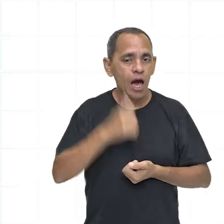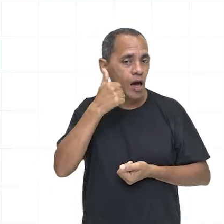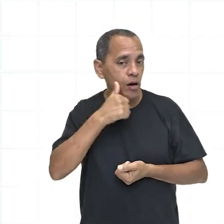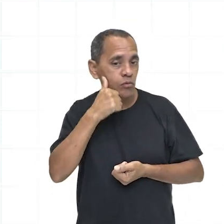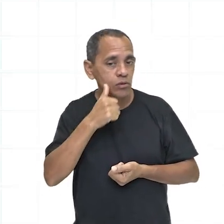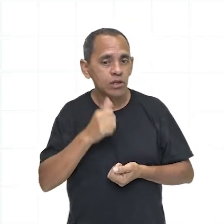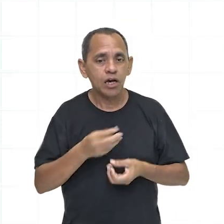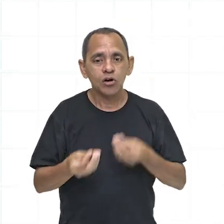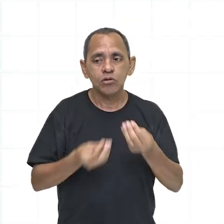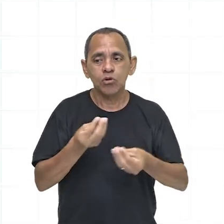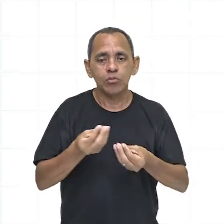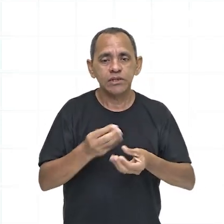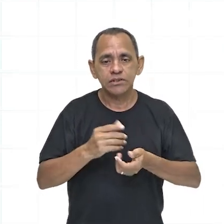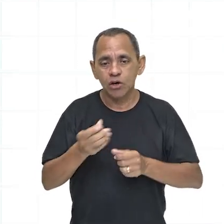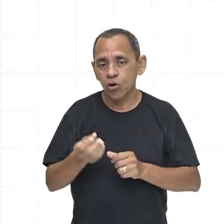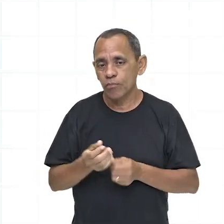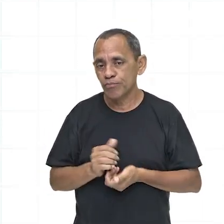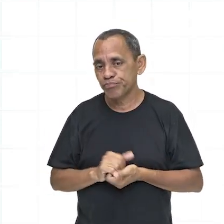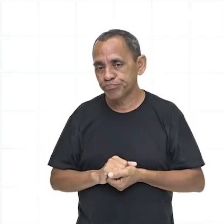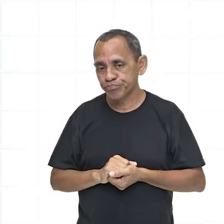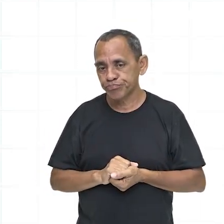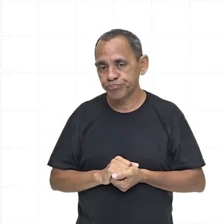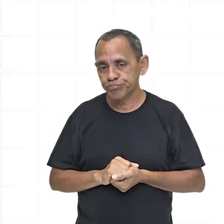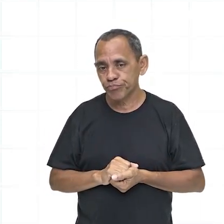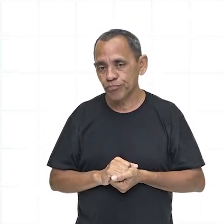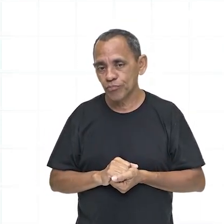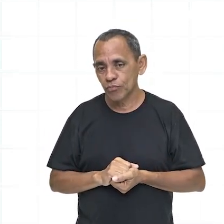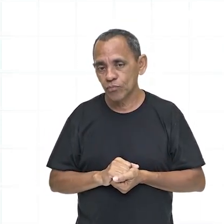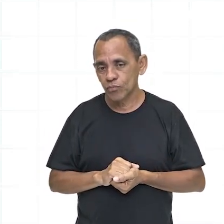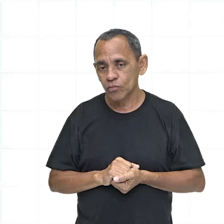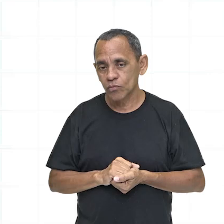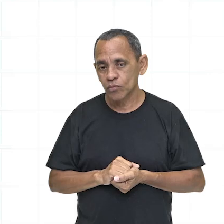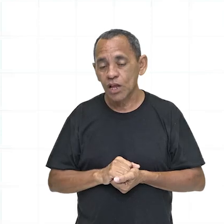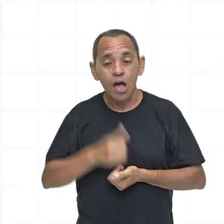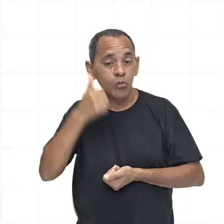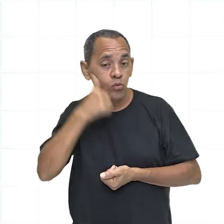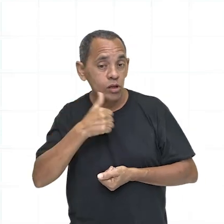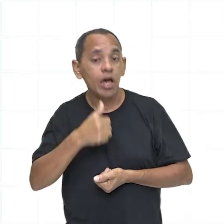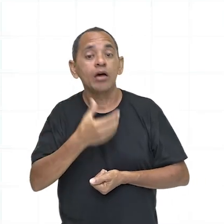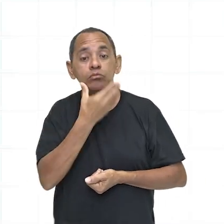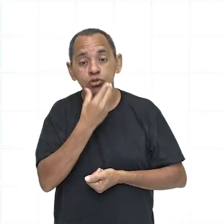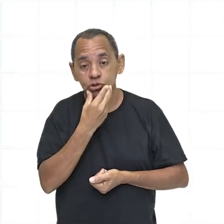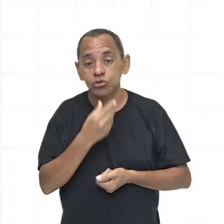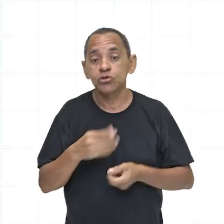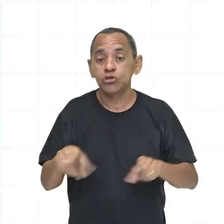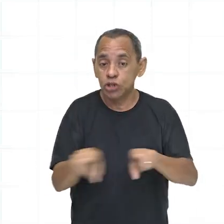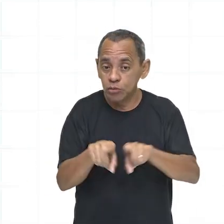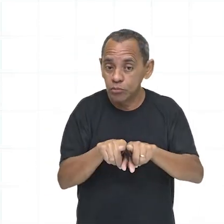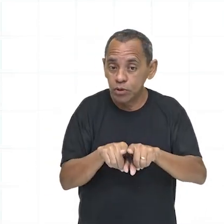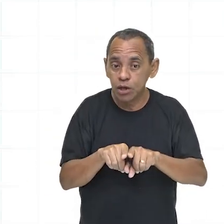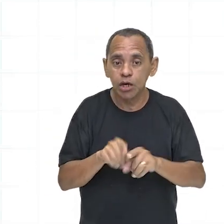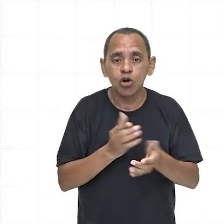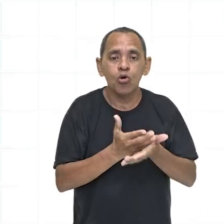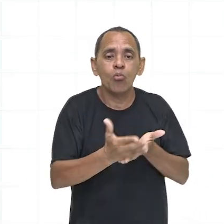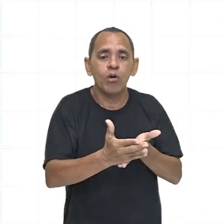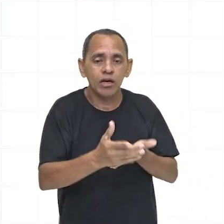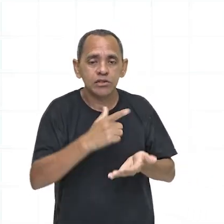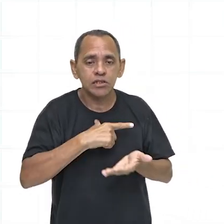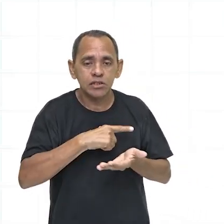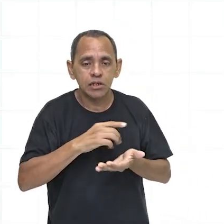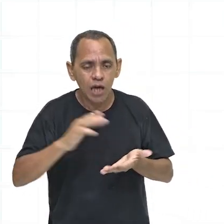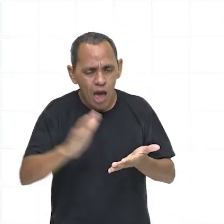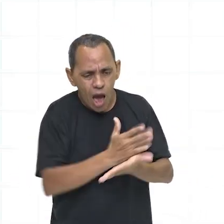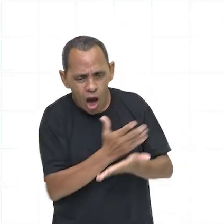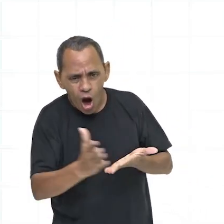série de mudanças no corpo do jovem e da jovem, fazendo, então, com que haja